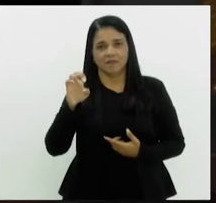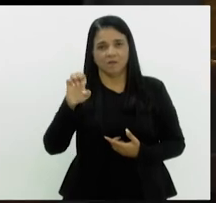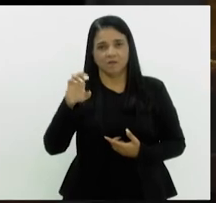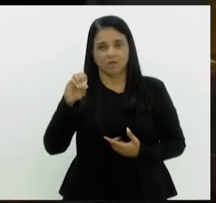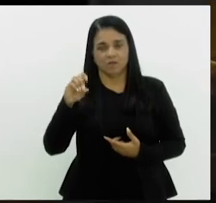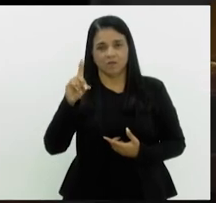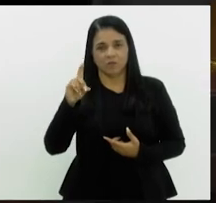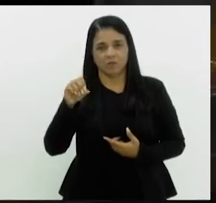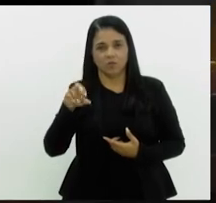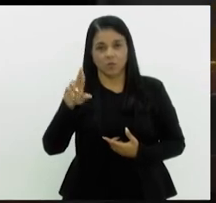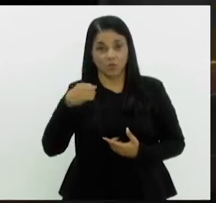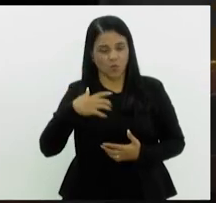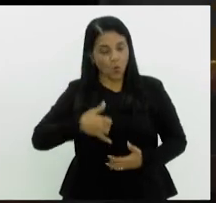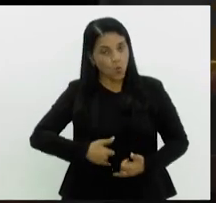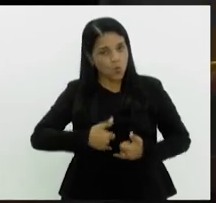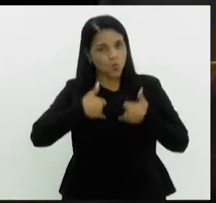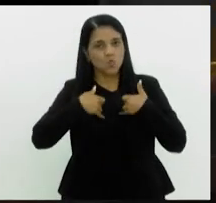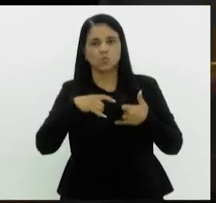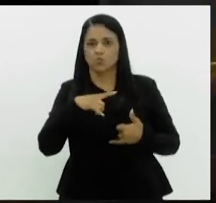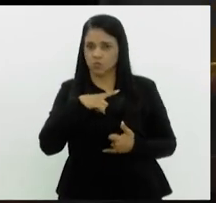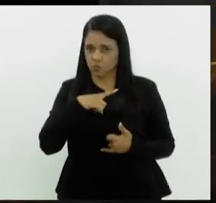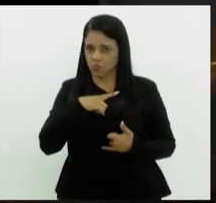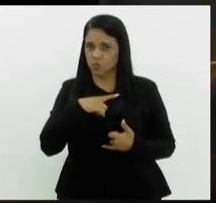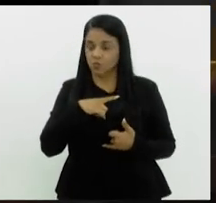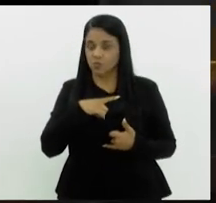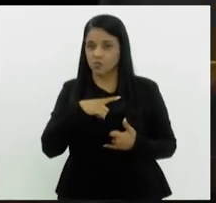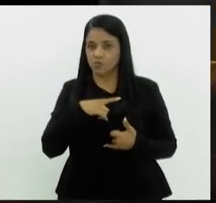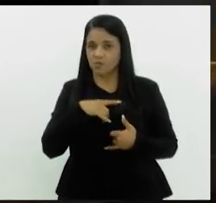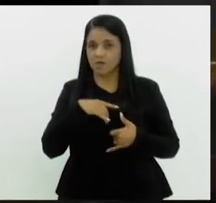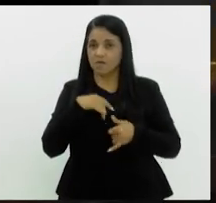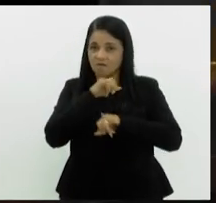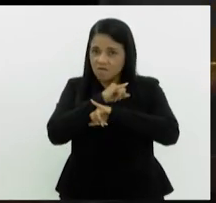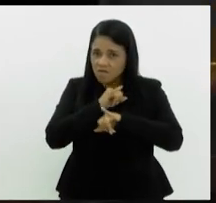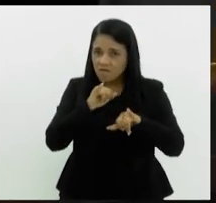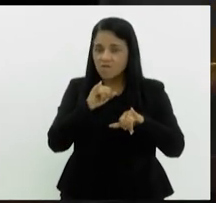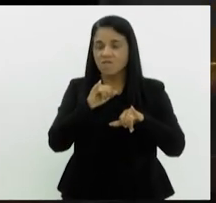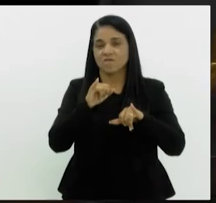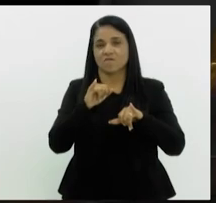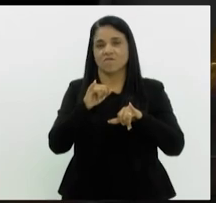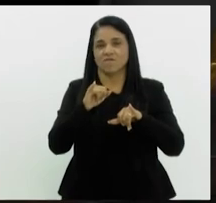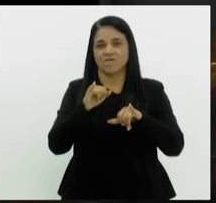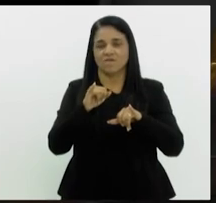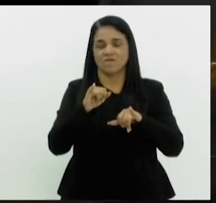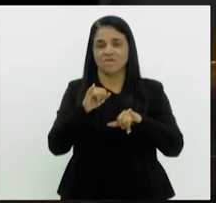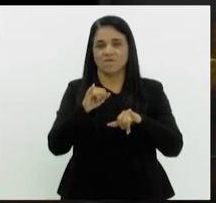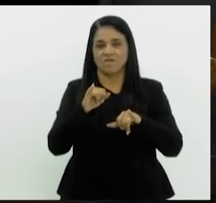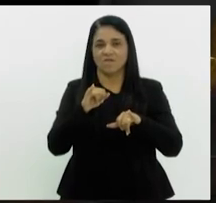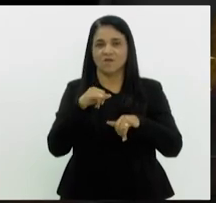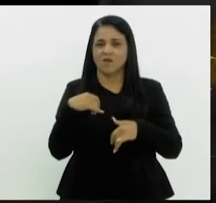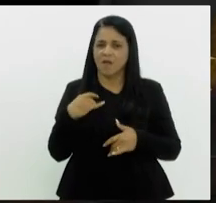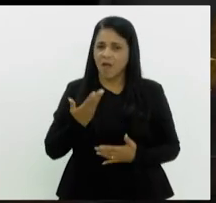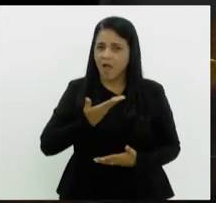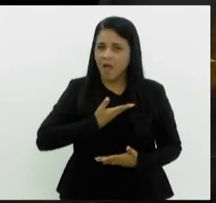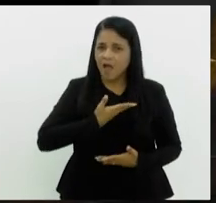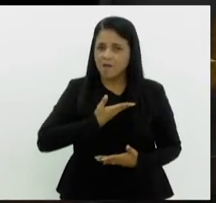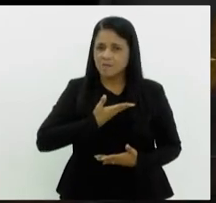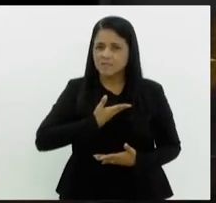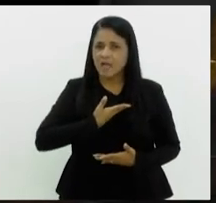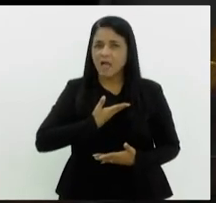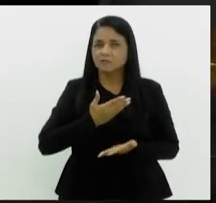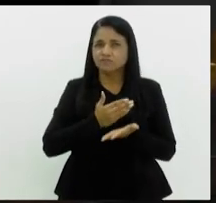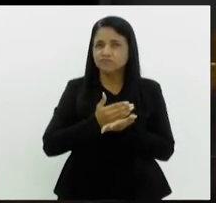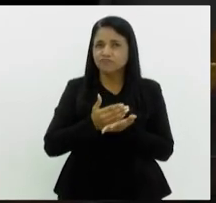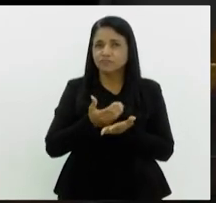estou aqui para frisar que o nosso, nossa amizade começou há